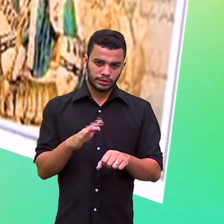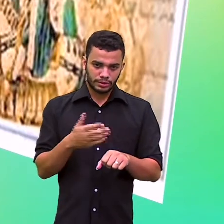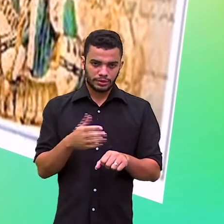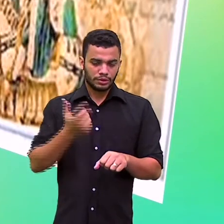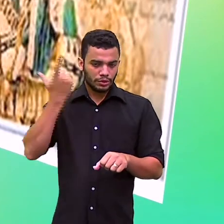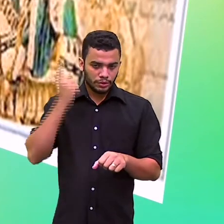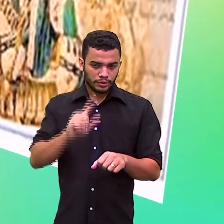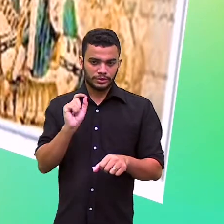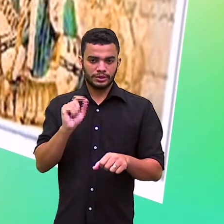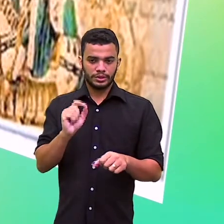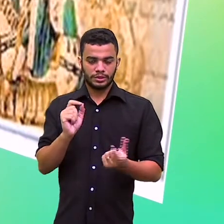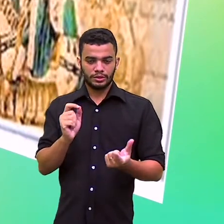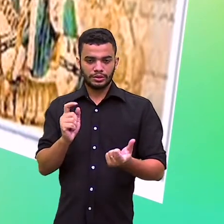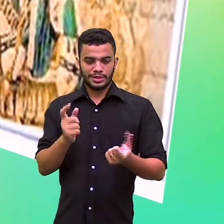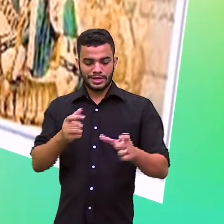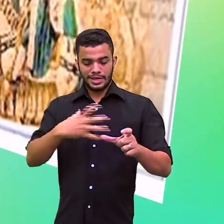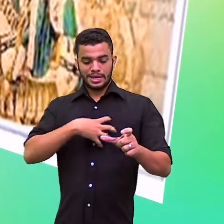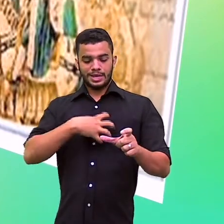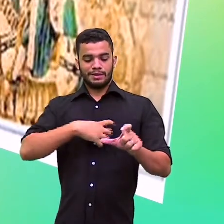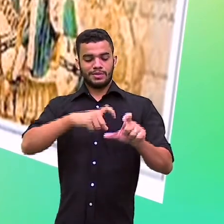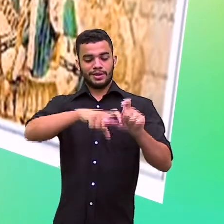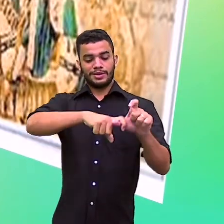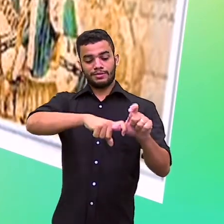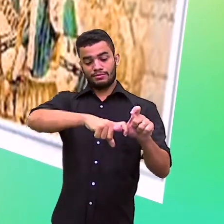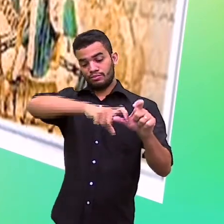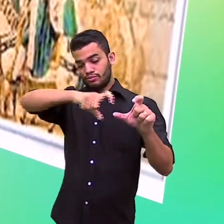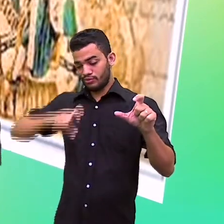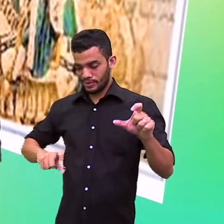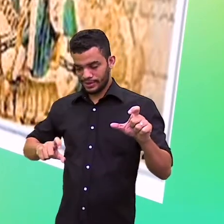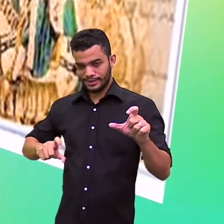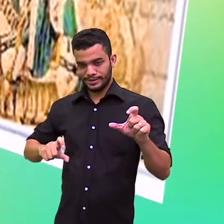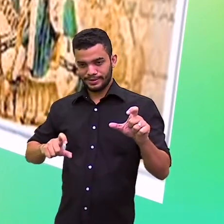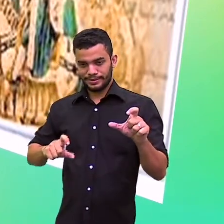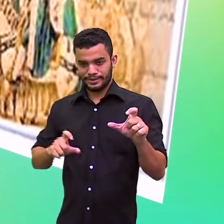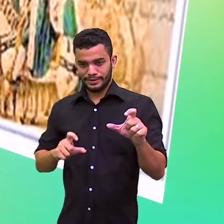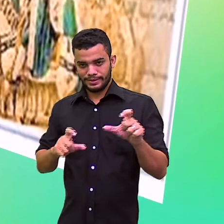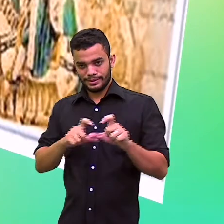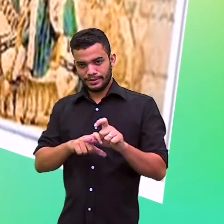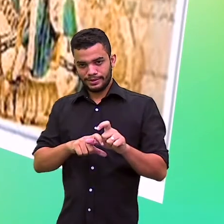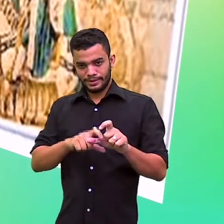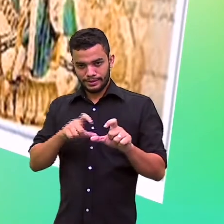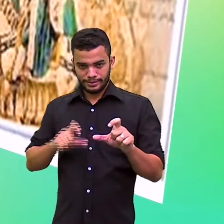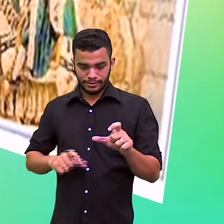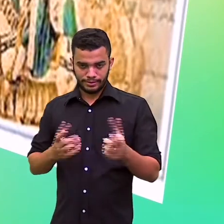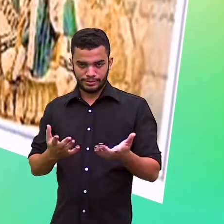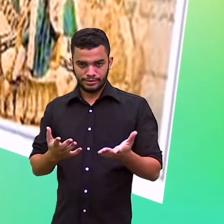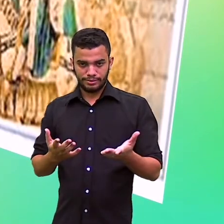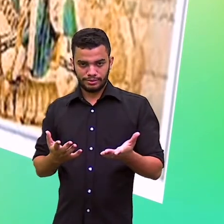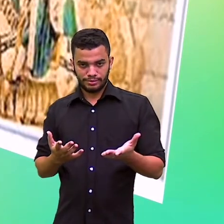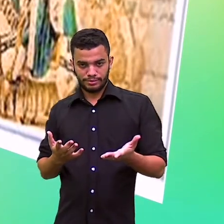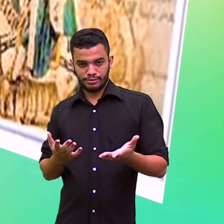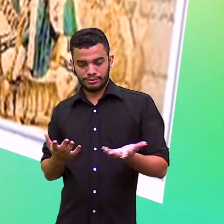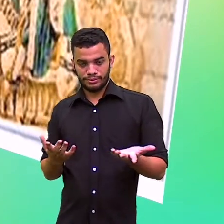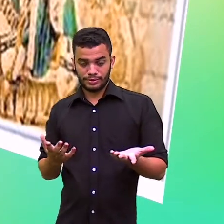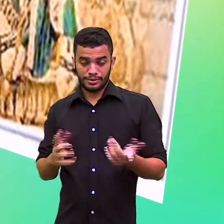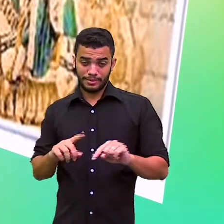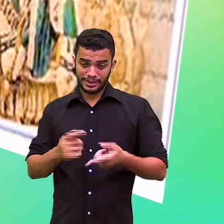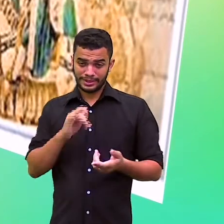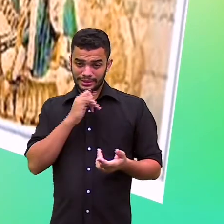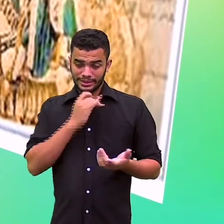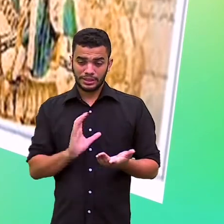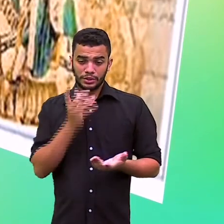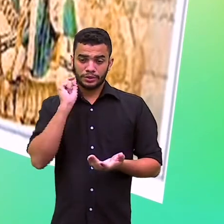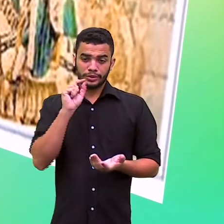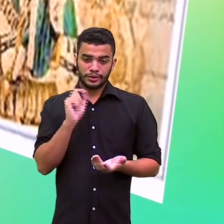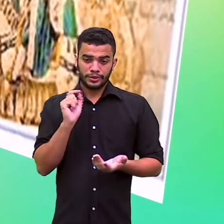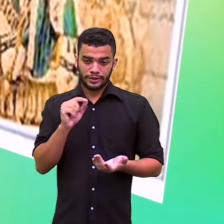da Bahia, mas com um governo republicano, mas foram duramente reprimidos pelas autoridades da